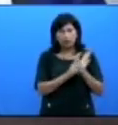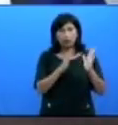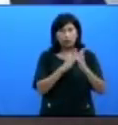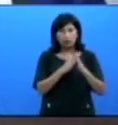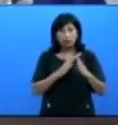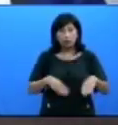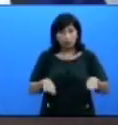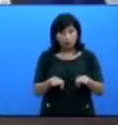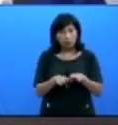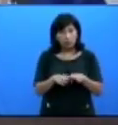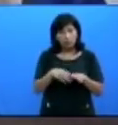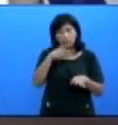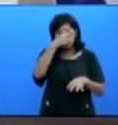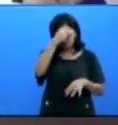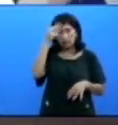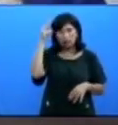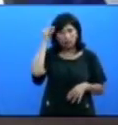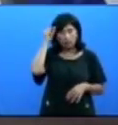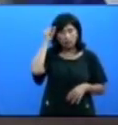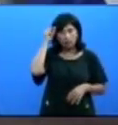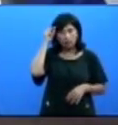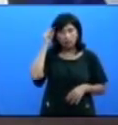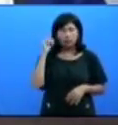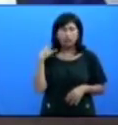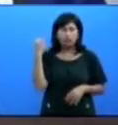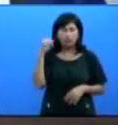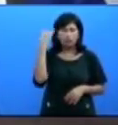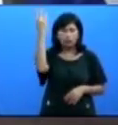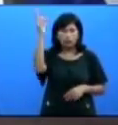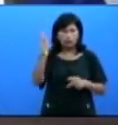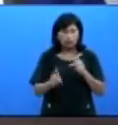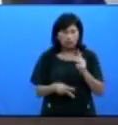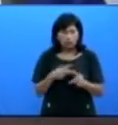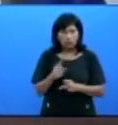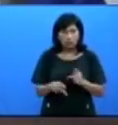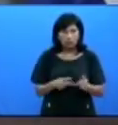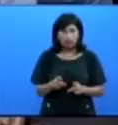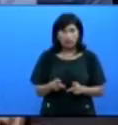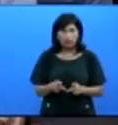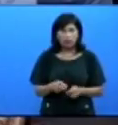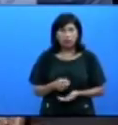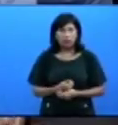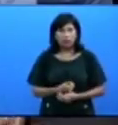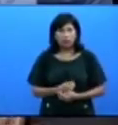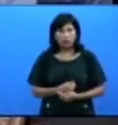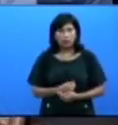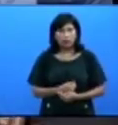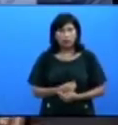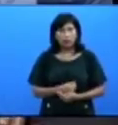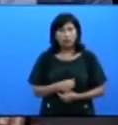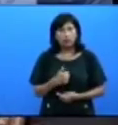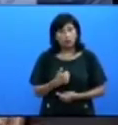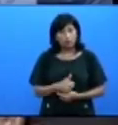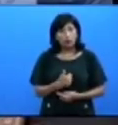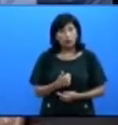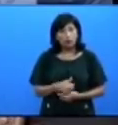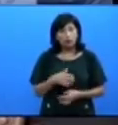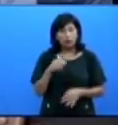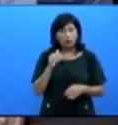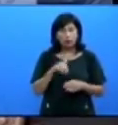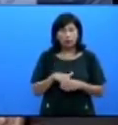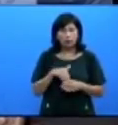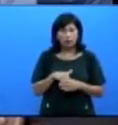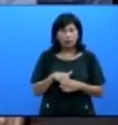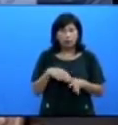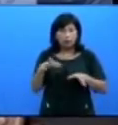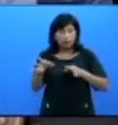o Executivo, enfim, é de importância para a nossa população. Qual é esse tripé? Primeiro, né, no primeiro ano, nós votamos o